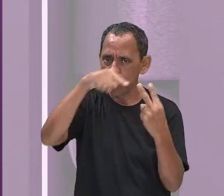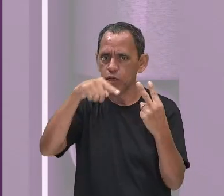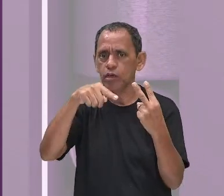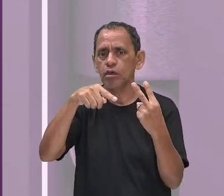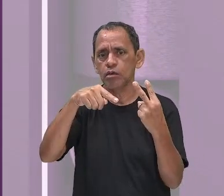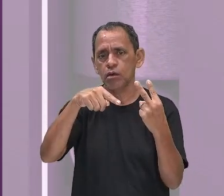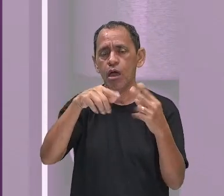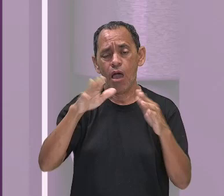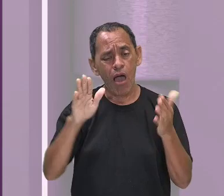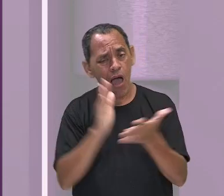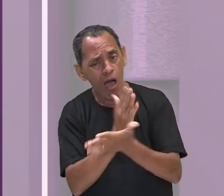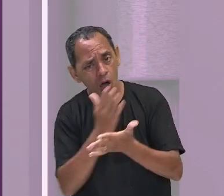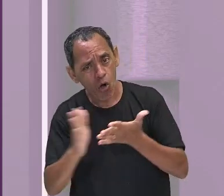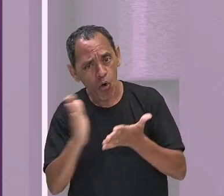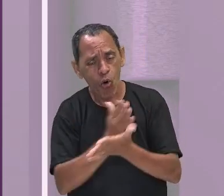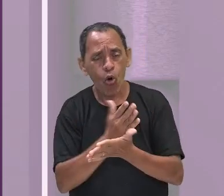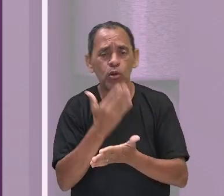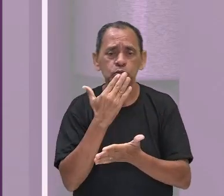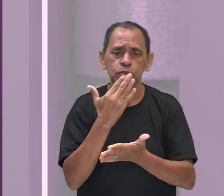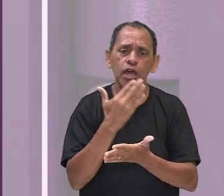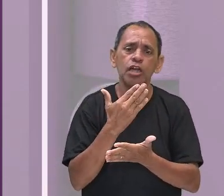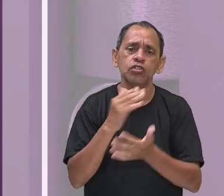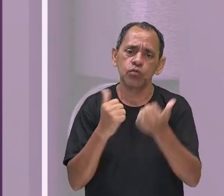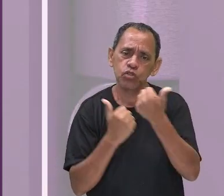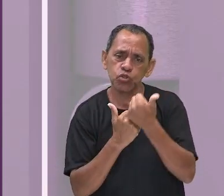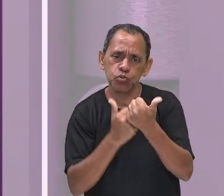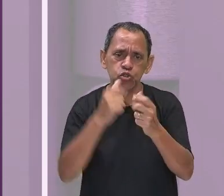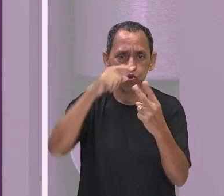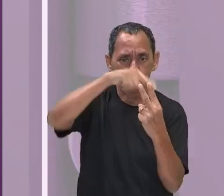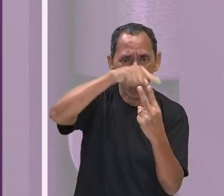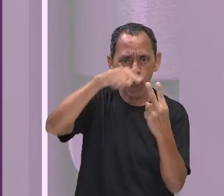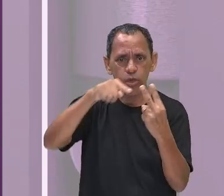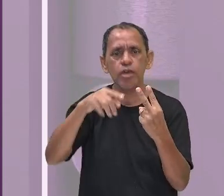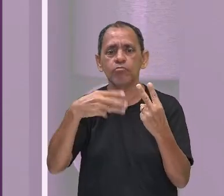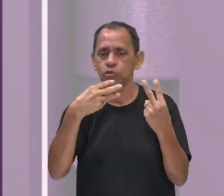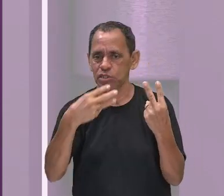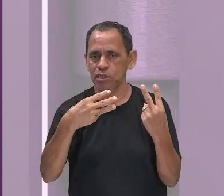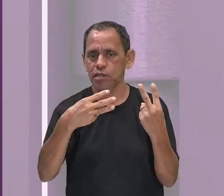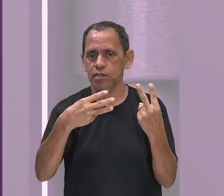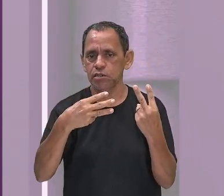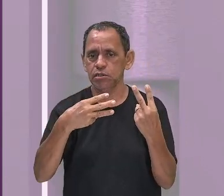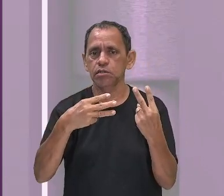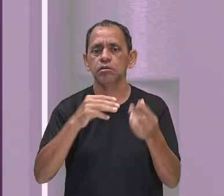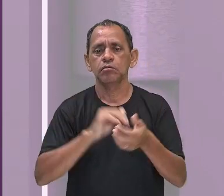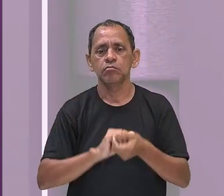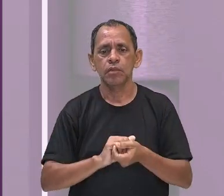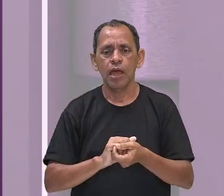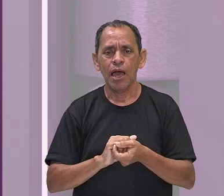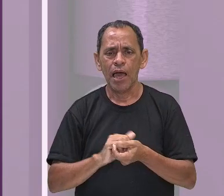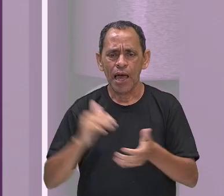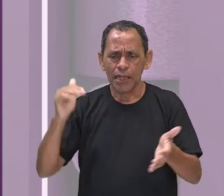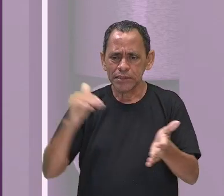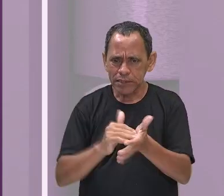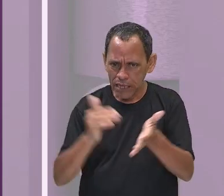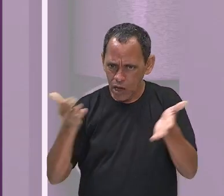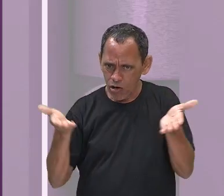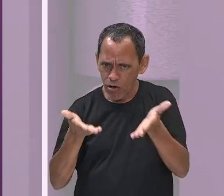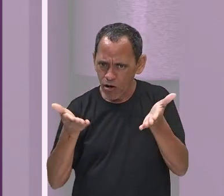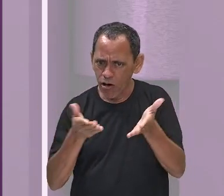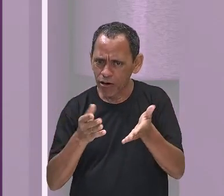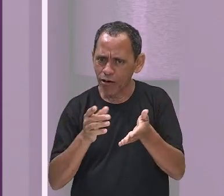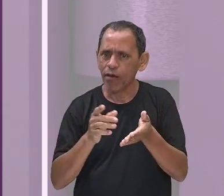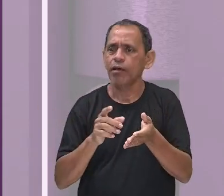né, para facilitar aí as contas, tá bom? Mas esse resultado, tá bom, para efeitos didáticos, ele já